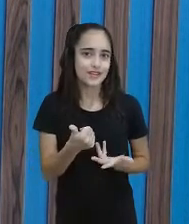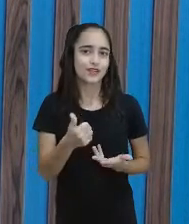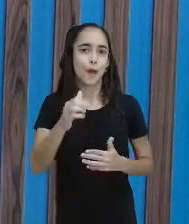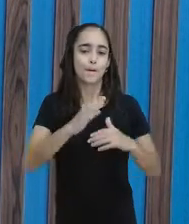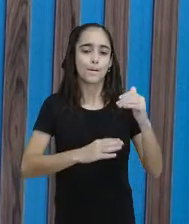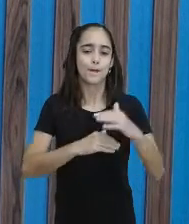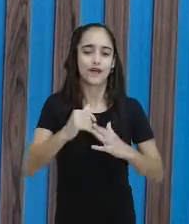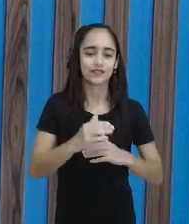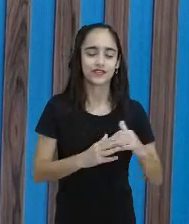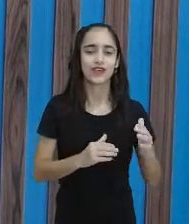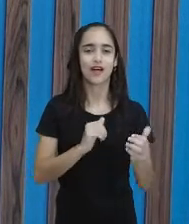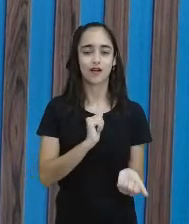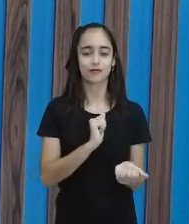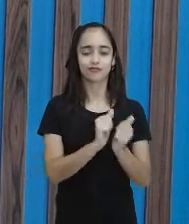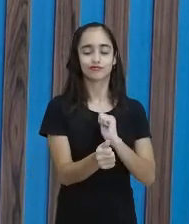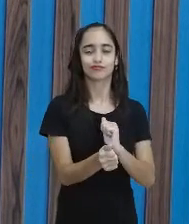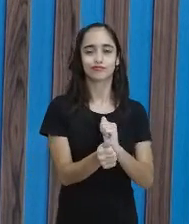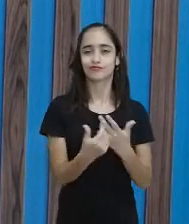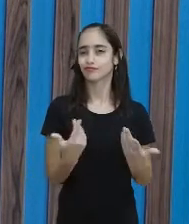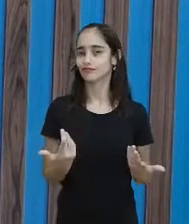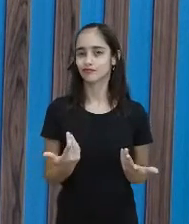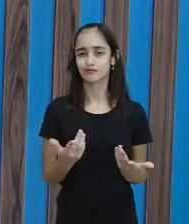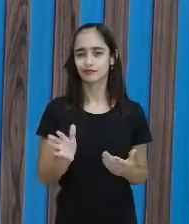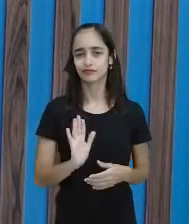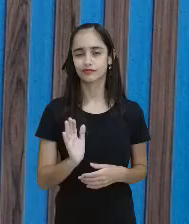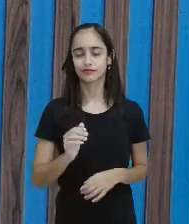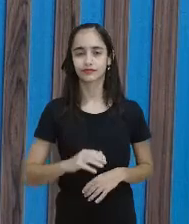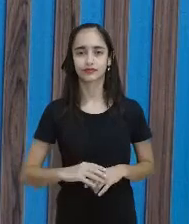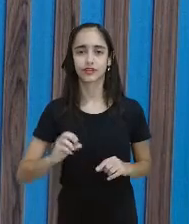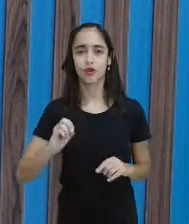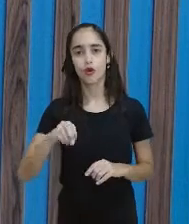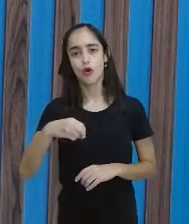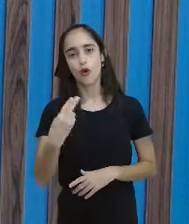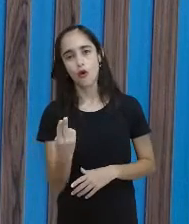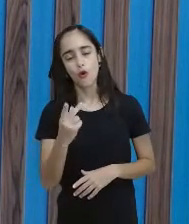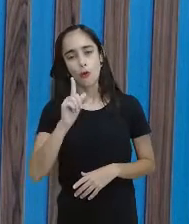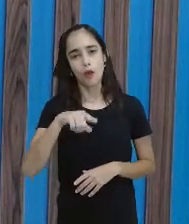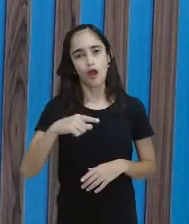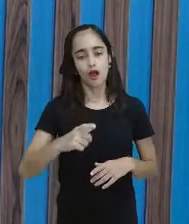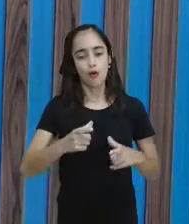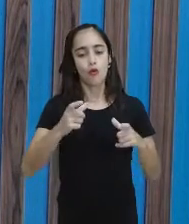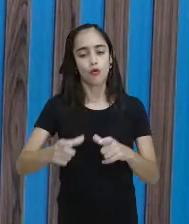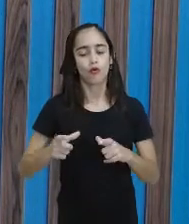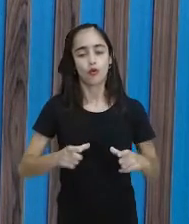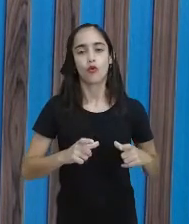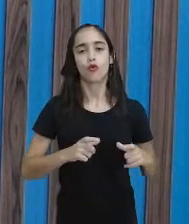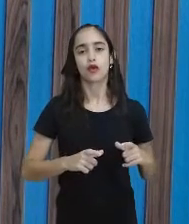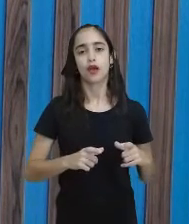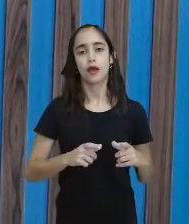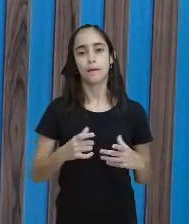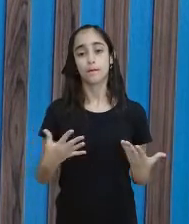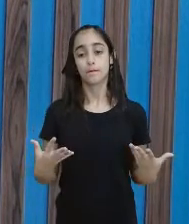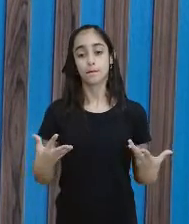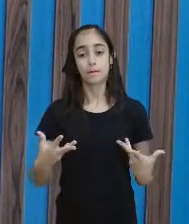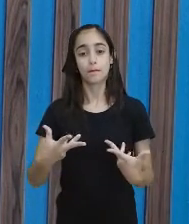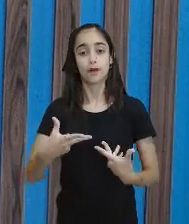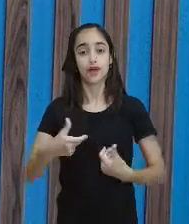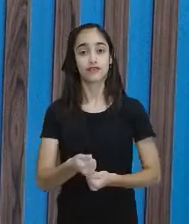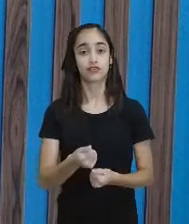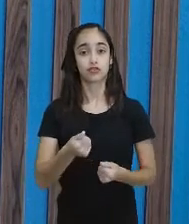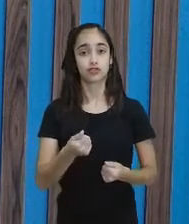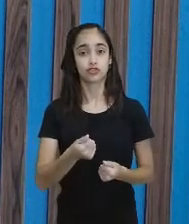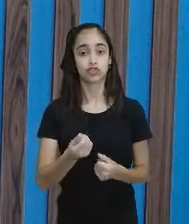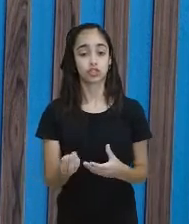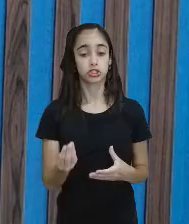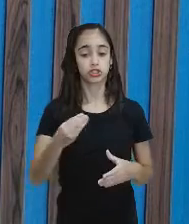melhores jogadoras, ou que vai ser um lugar de grande sucesso daquela modalidade. Mas, né,